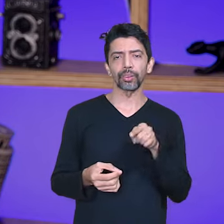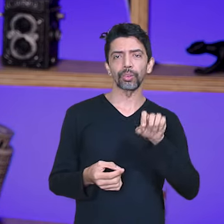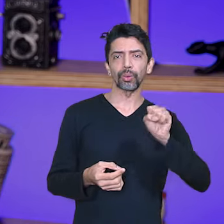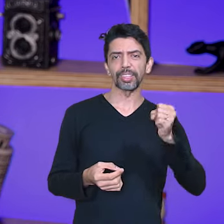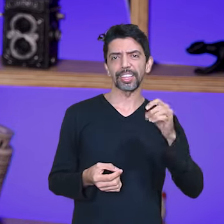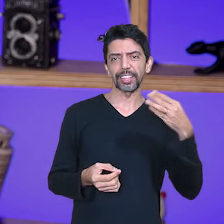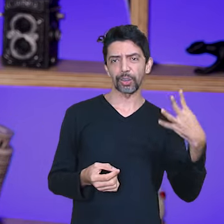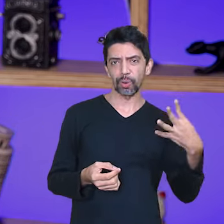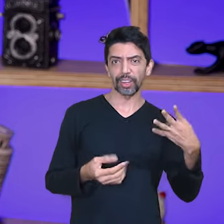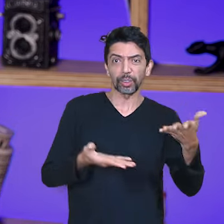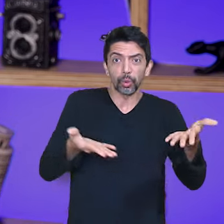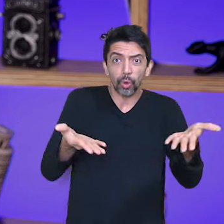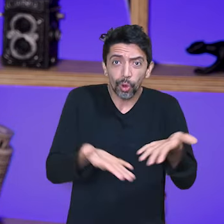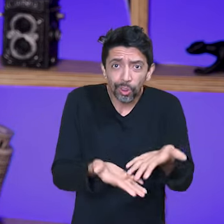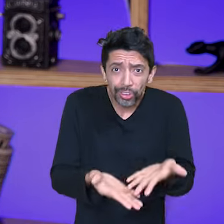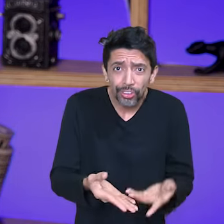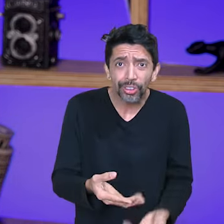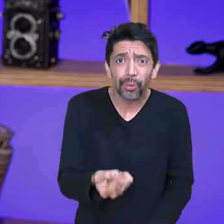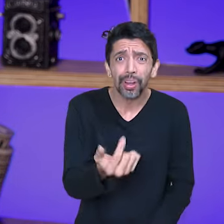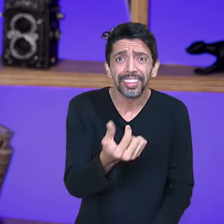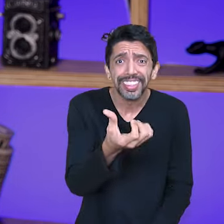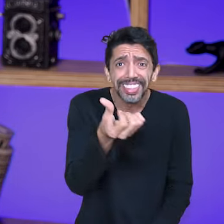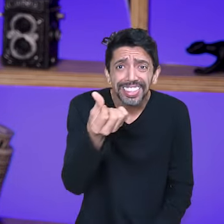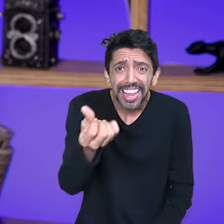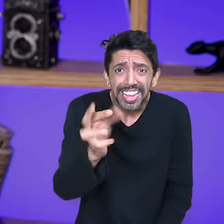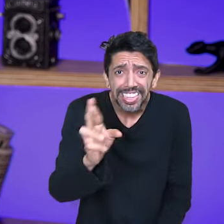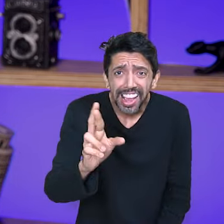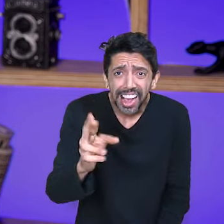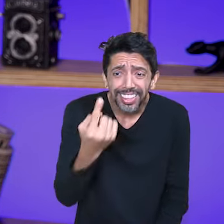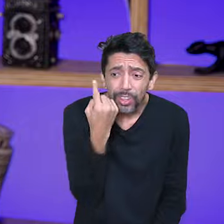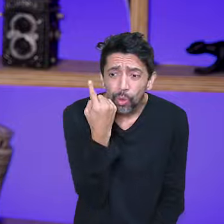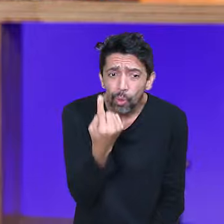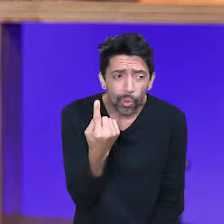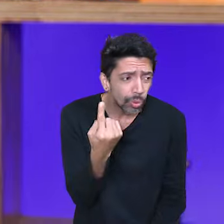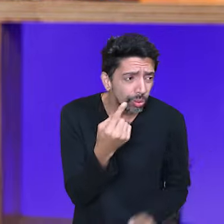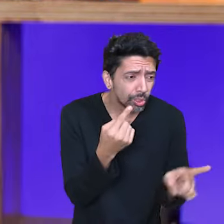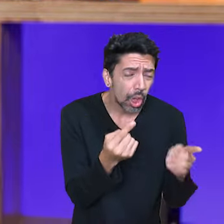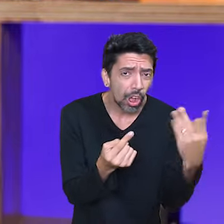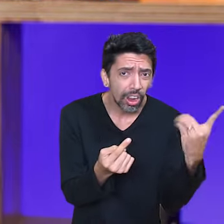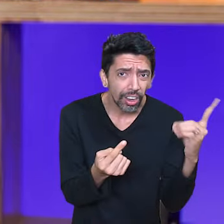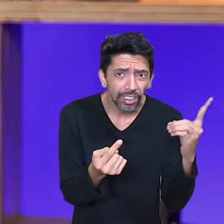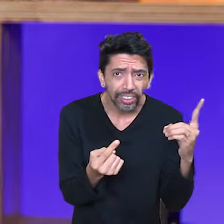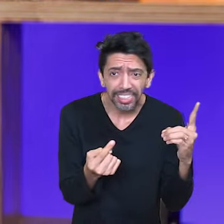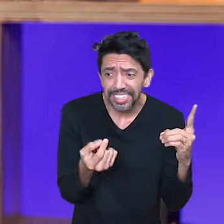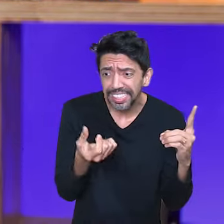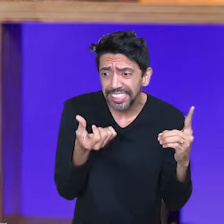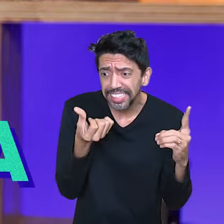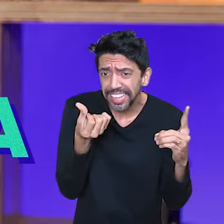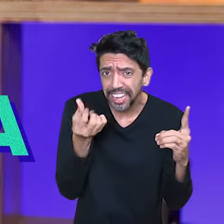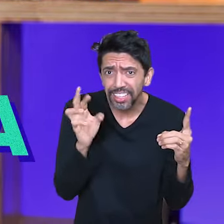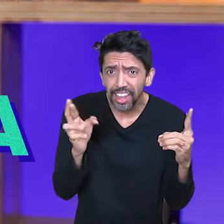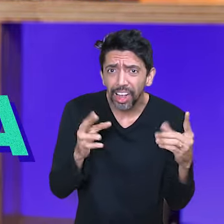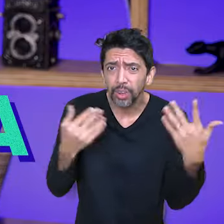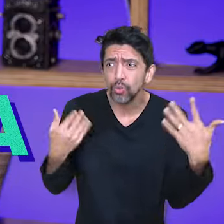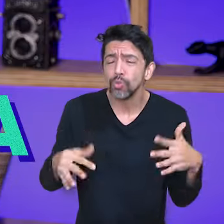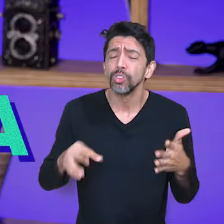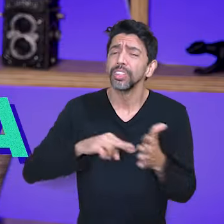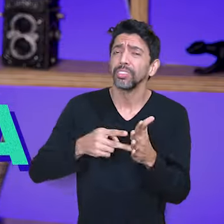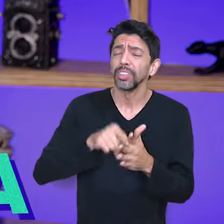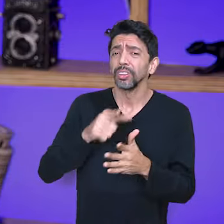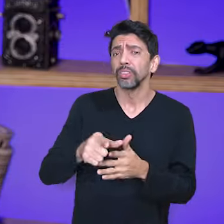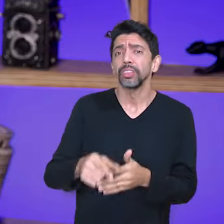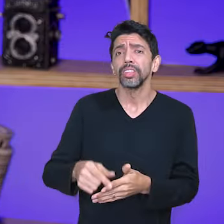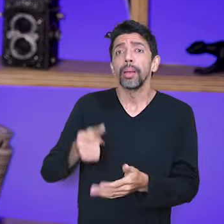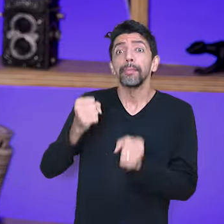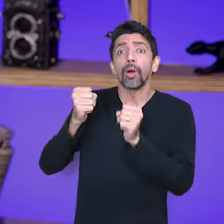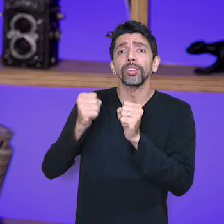anos atrás, hoje você precisa de muito mais reais para comprar a mesma coisa. Isso significa, então, perda do poder de compra. E essa